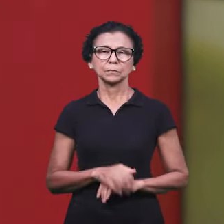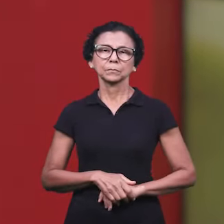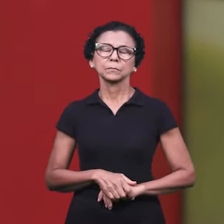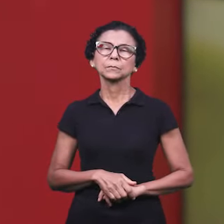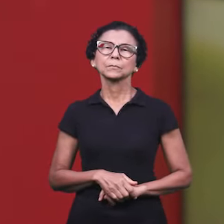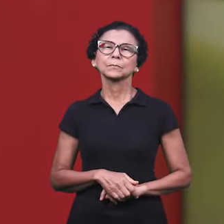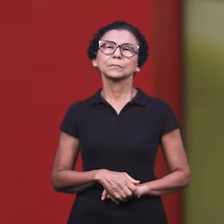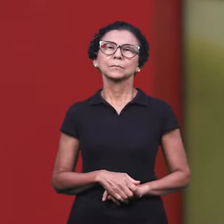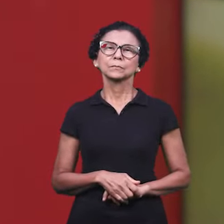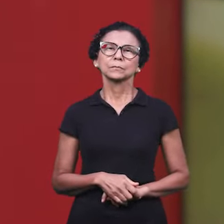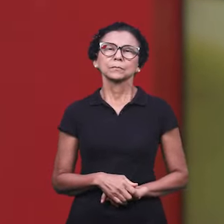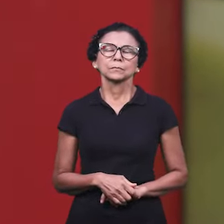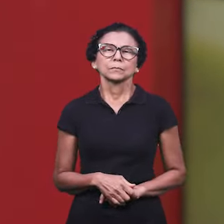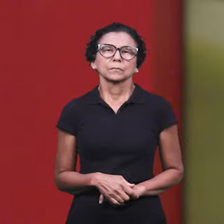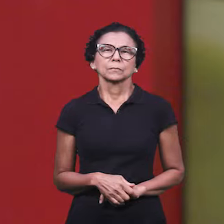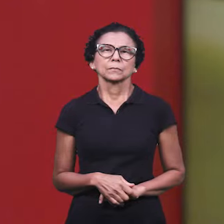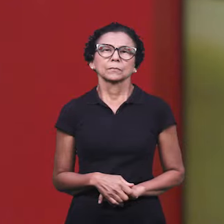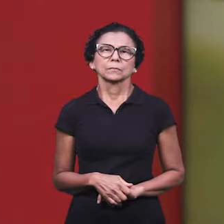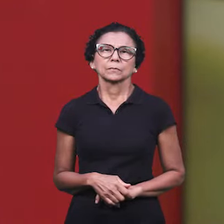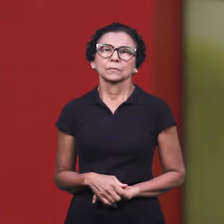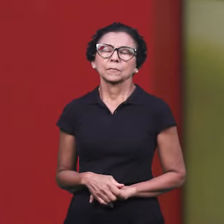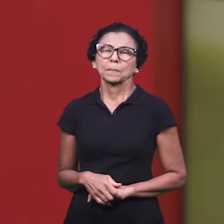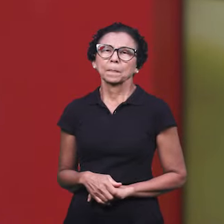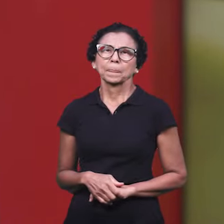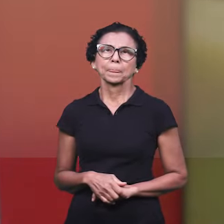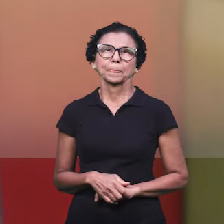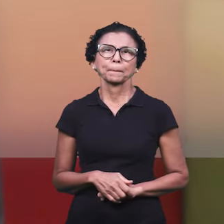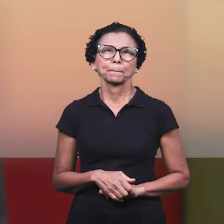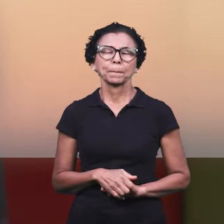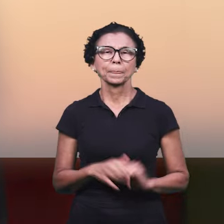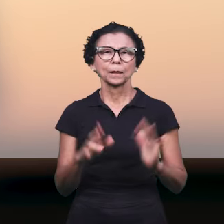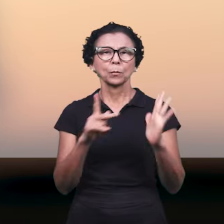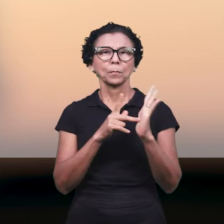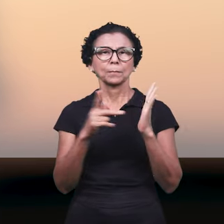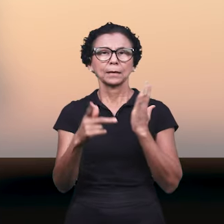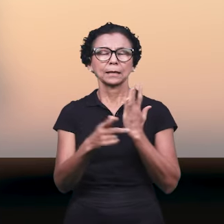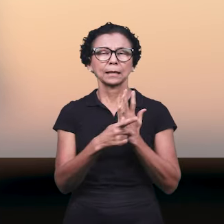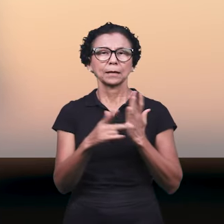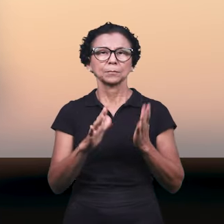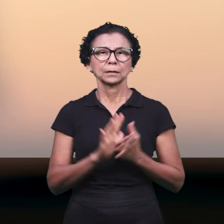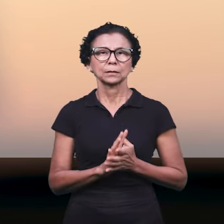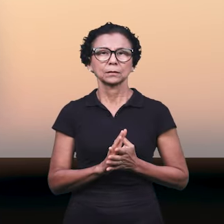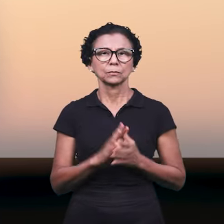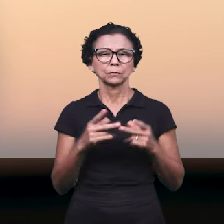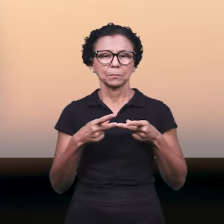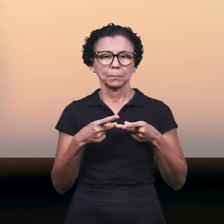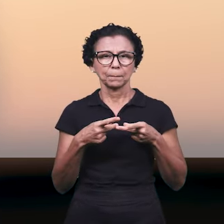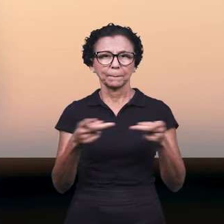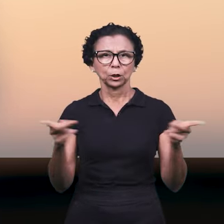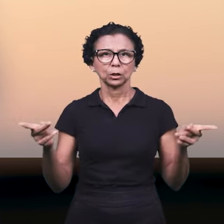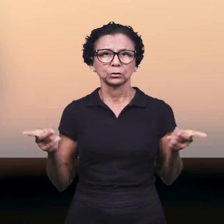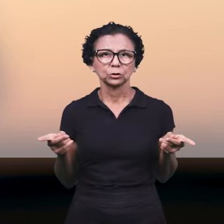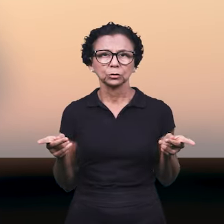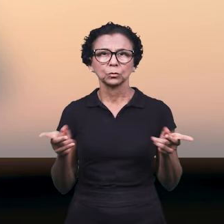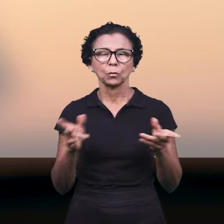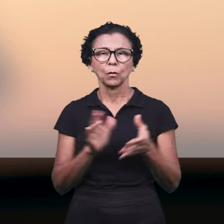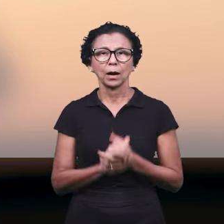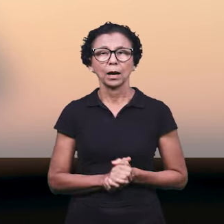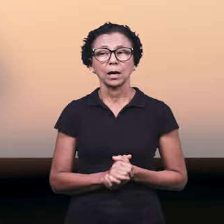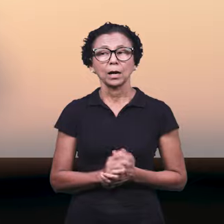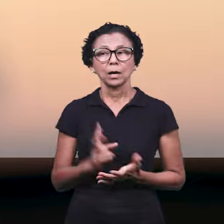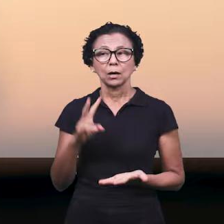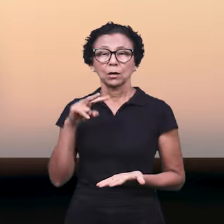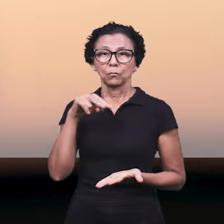falar sobre o filho pródigo né a parábola diz assim levantar-me ei irei ter com meu pai e